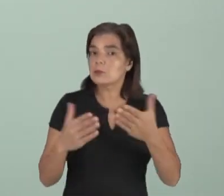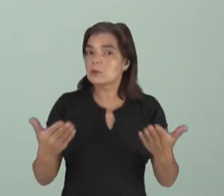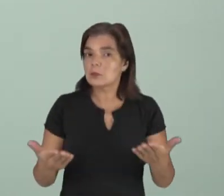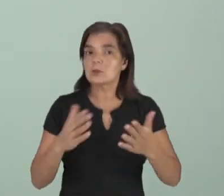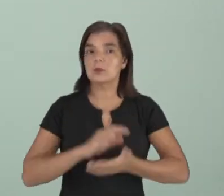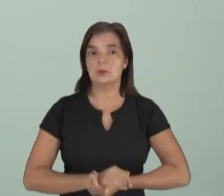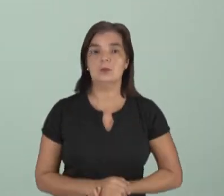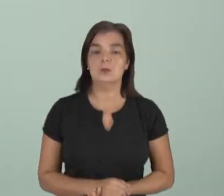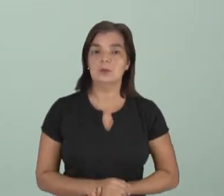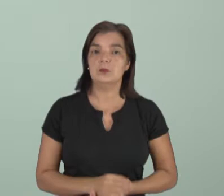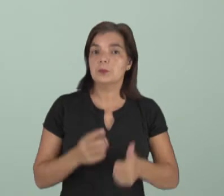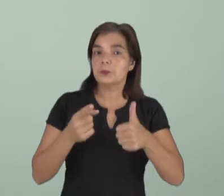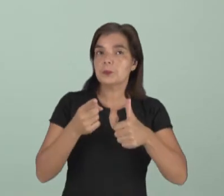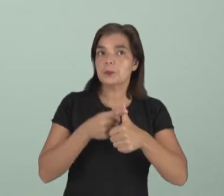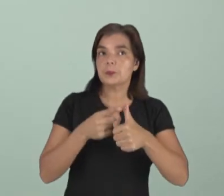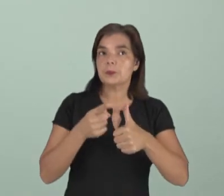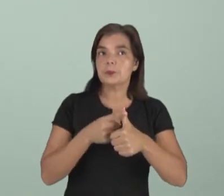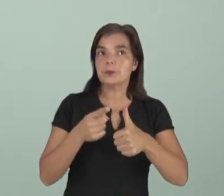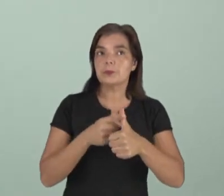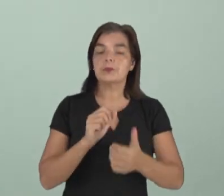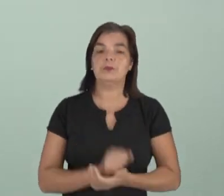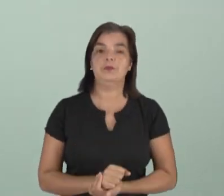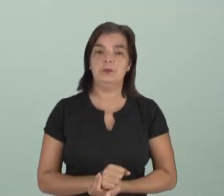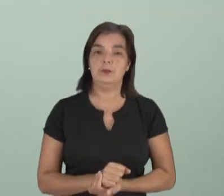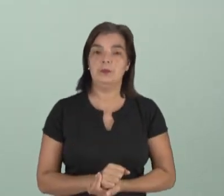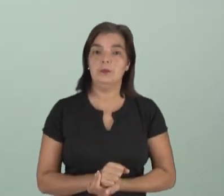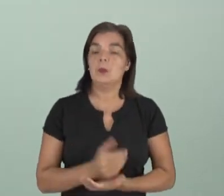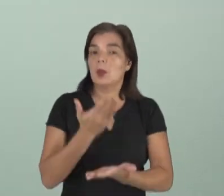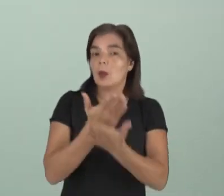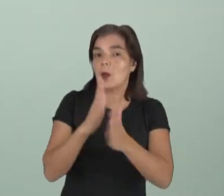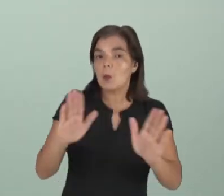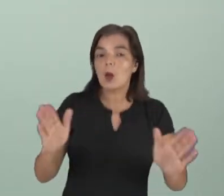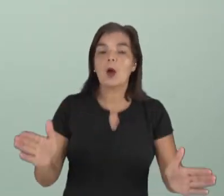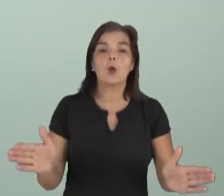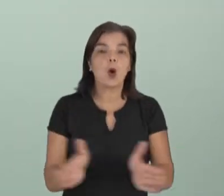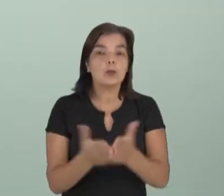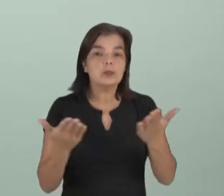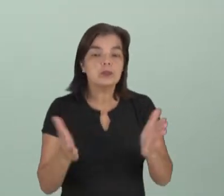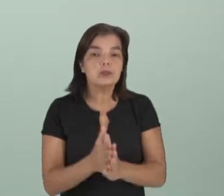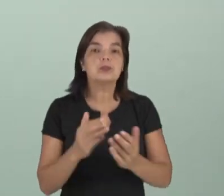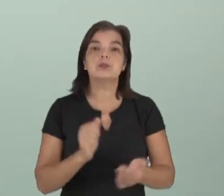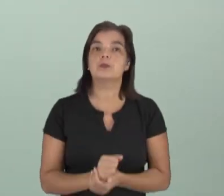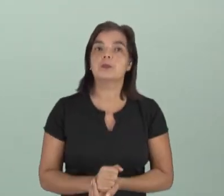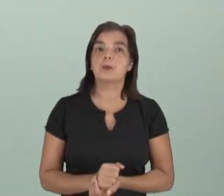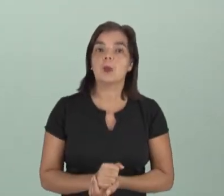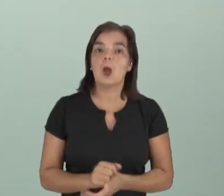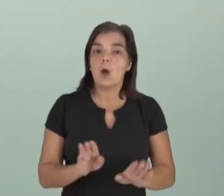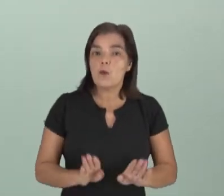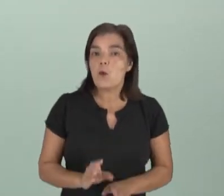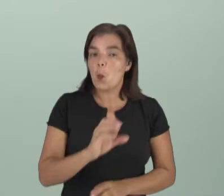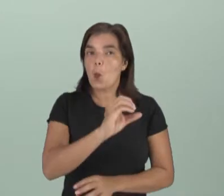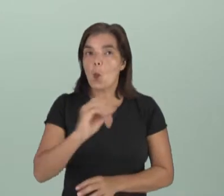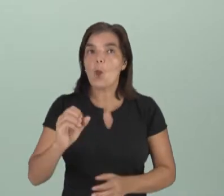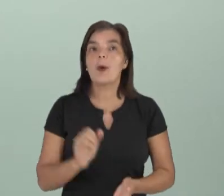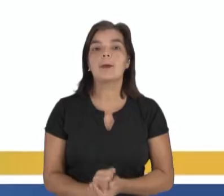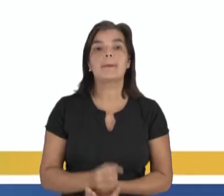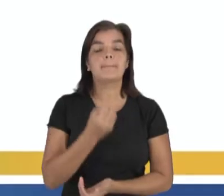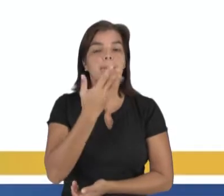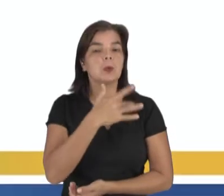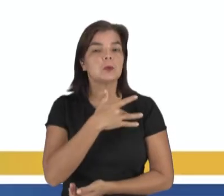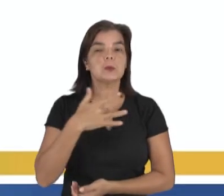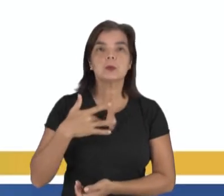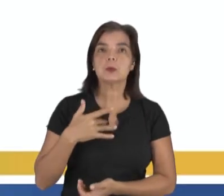então? O primeiro, erradicação da pobreza, depois vem fome zero, boa saúde e